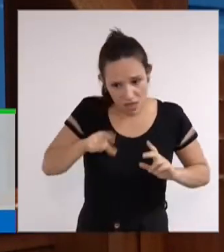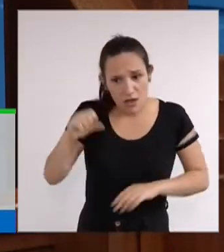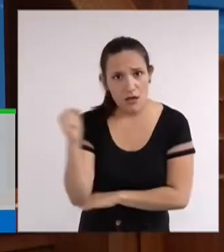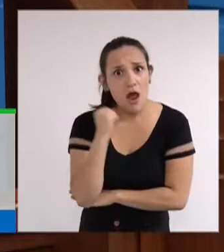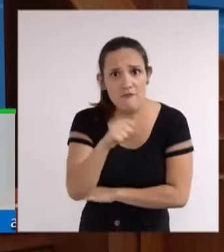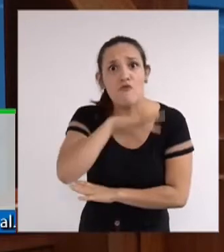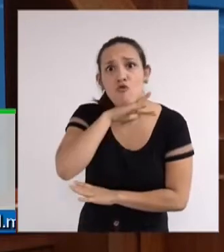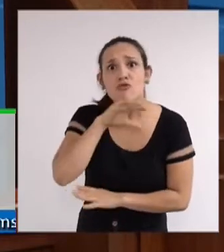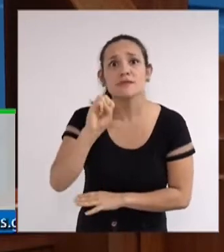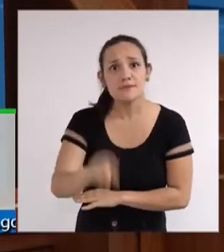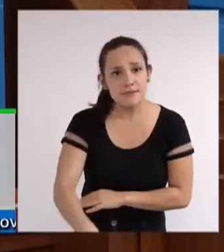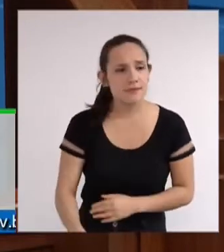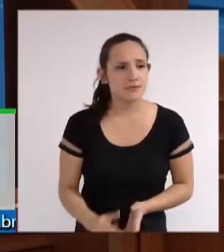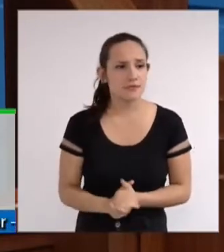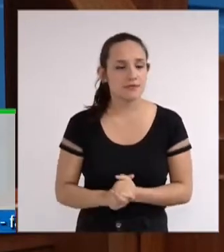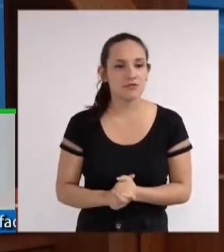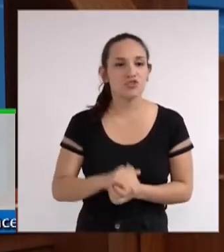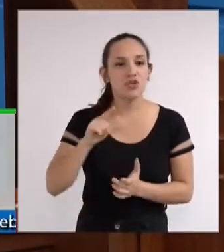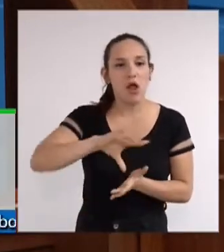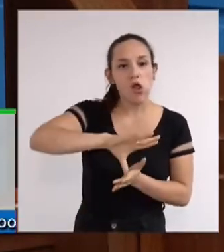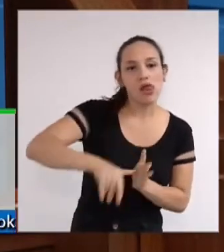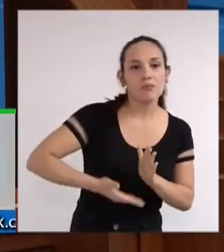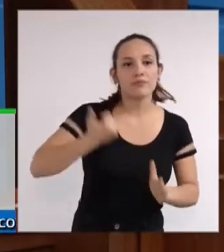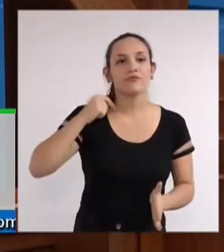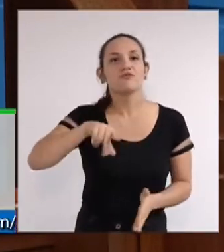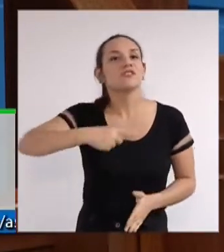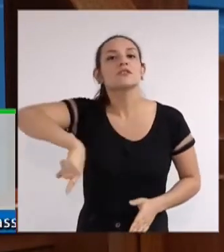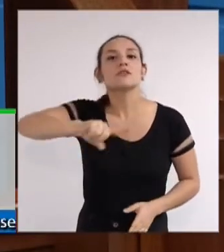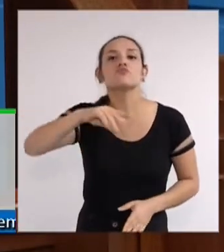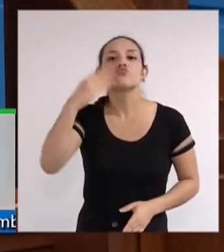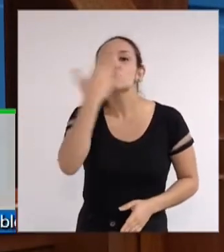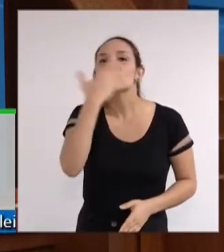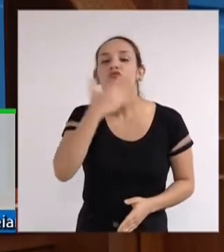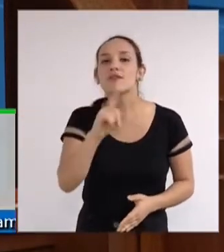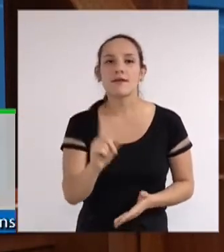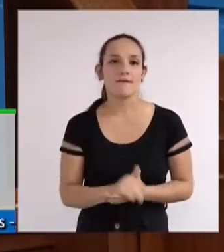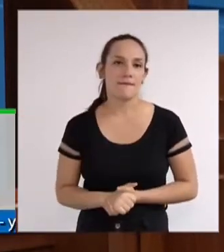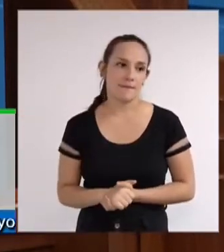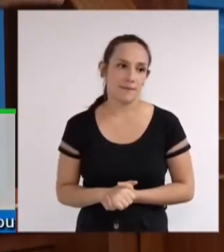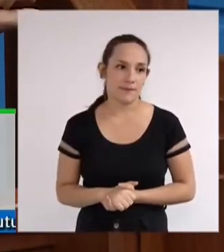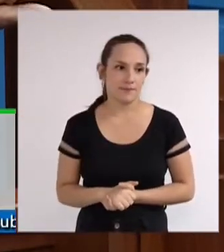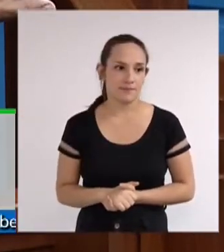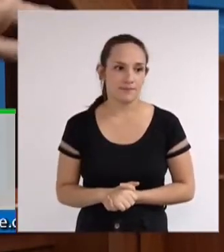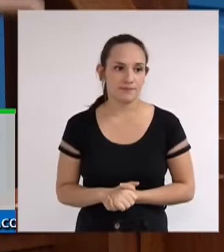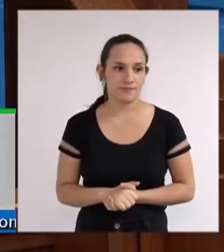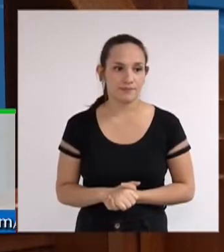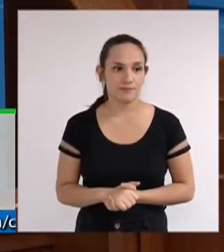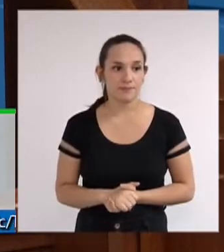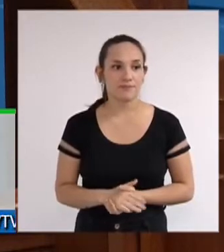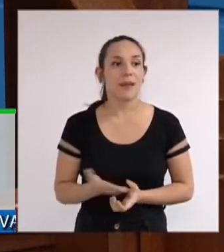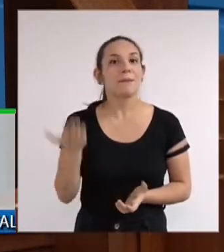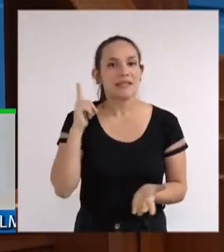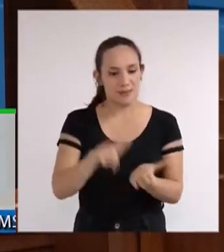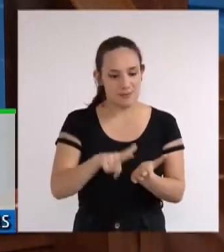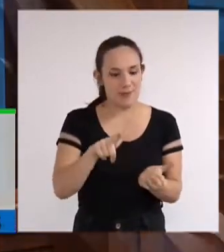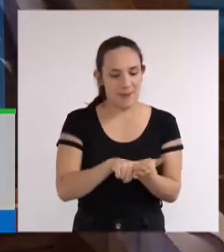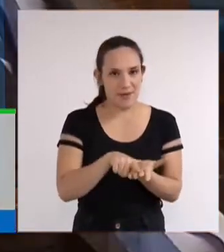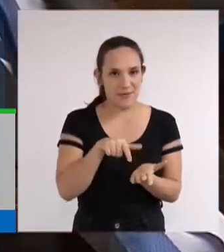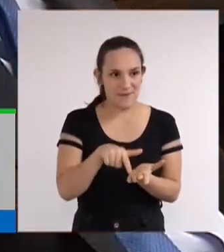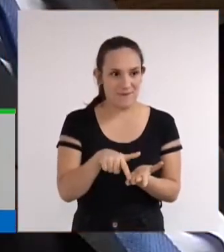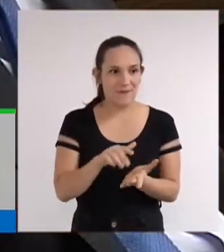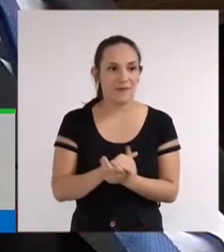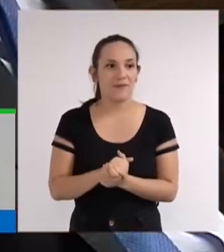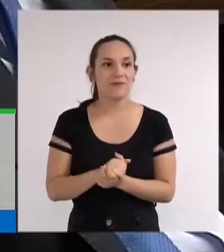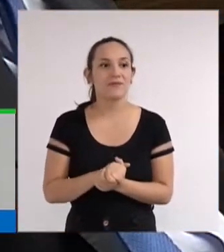fraude porque a fraude foi retirada do alcance dos senhores. A cédula tinha fraude porque ela permitia que as